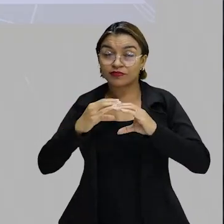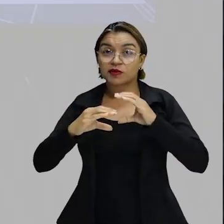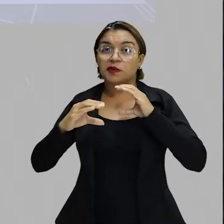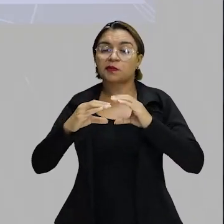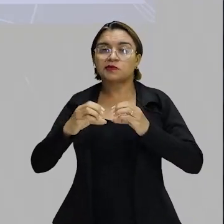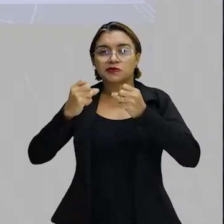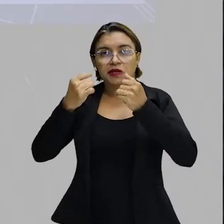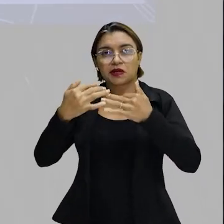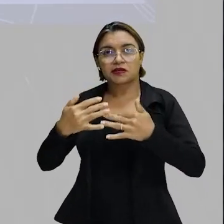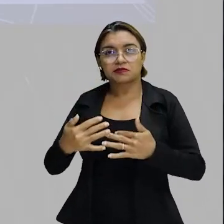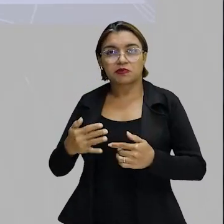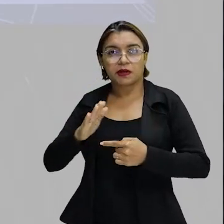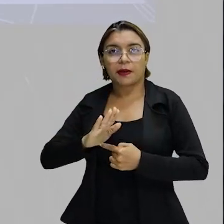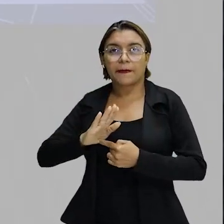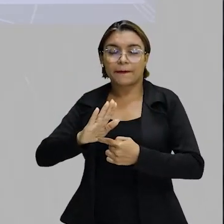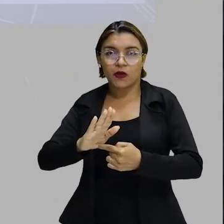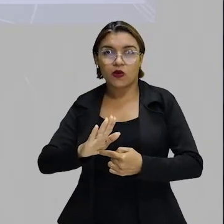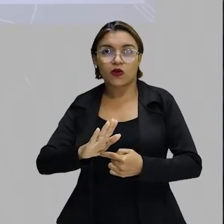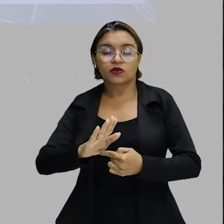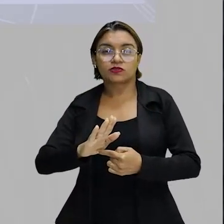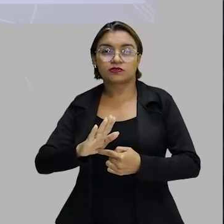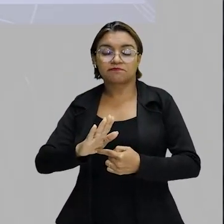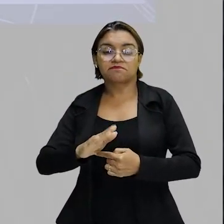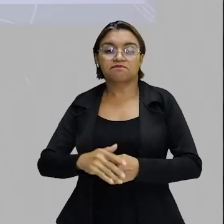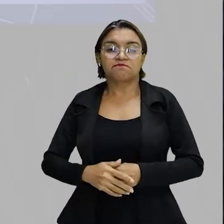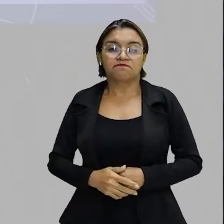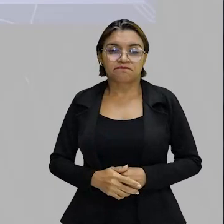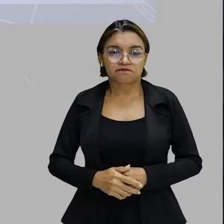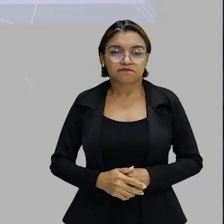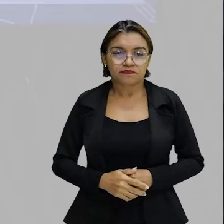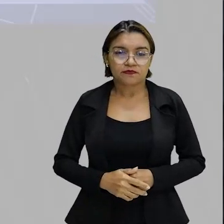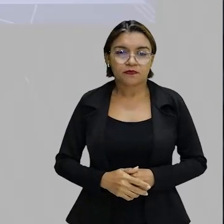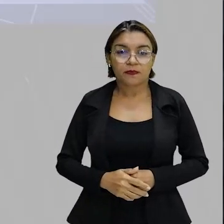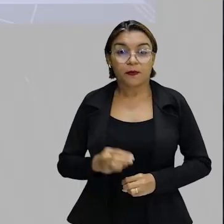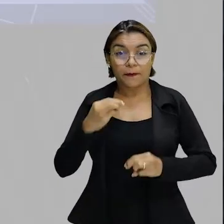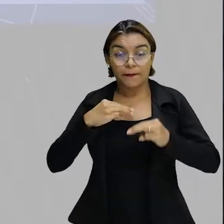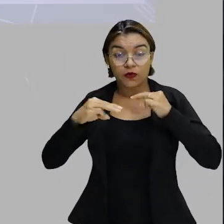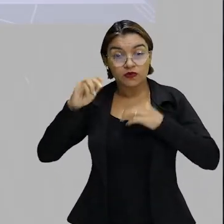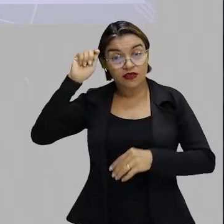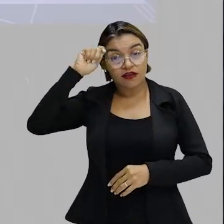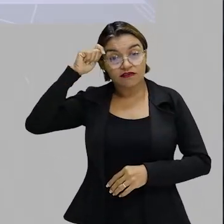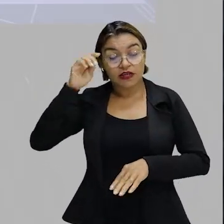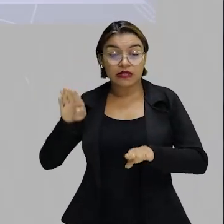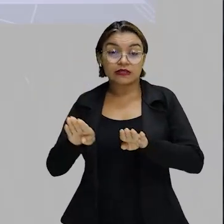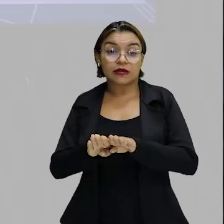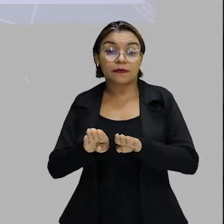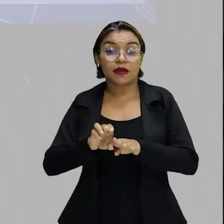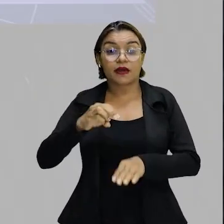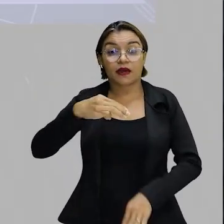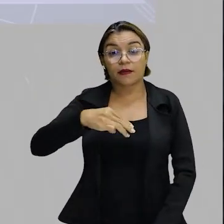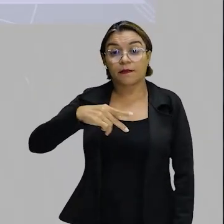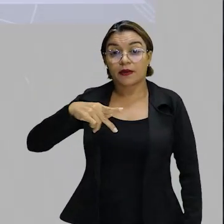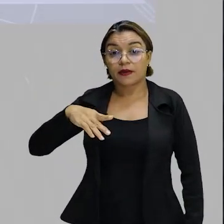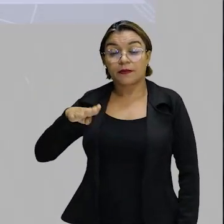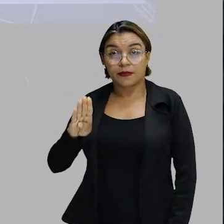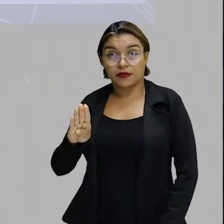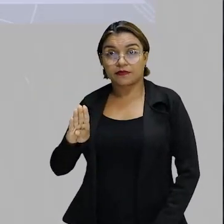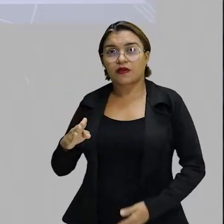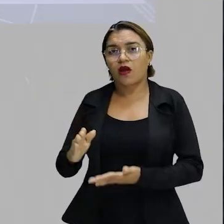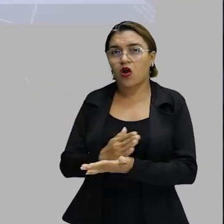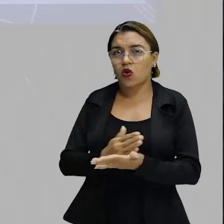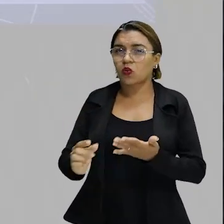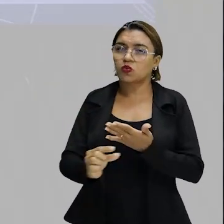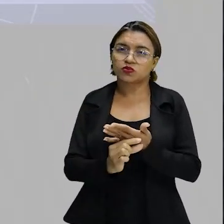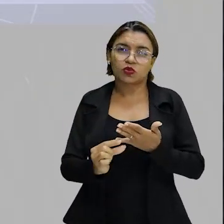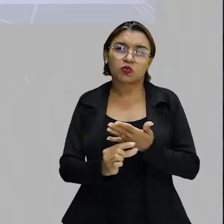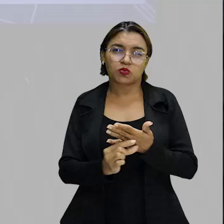evidente, com dificuldades, no caso da mulher negra. Vamos falar da música africana e da música popular brasileira, falar de alguns autores, não dá para falar